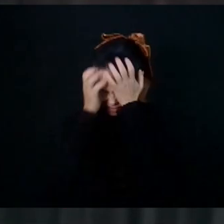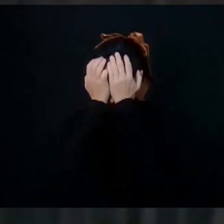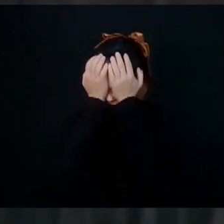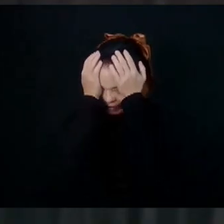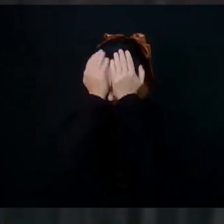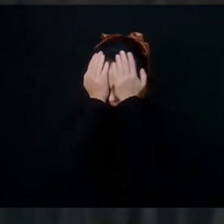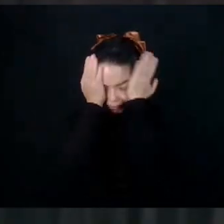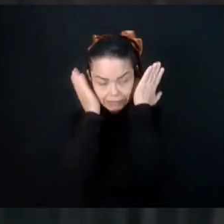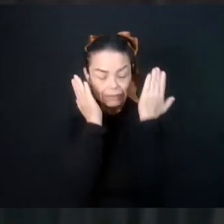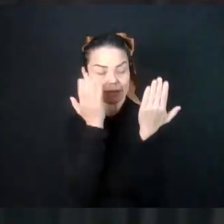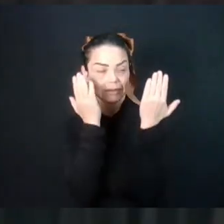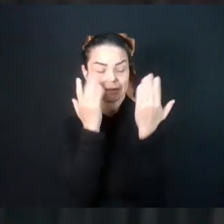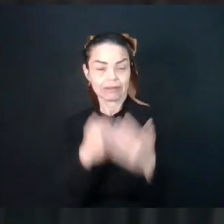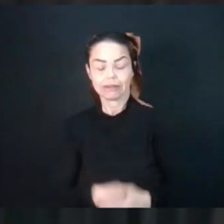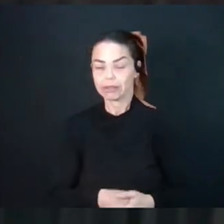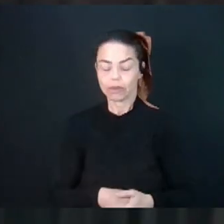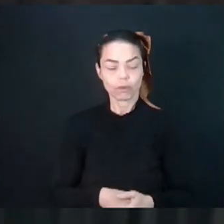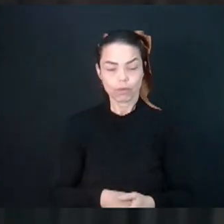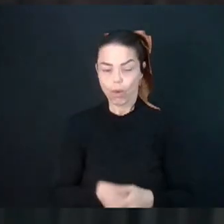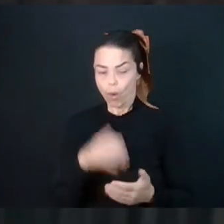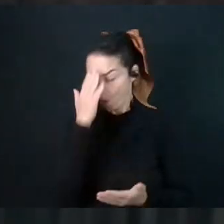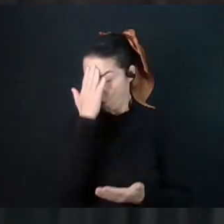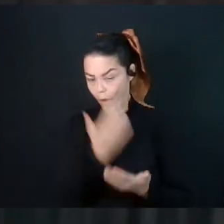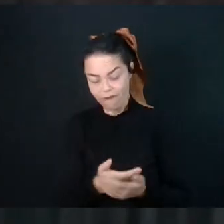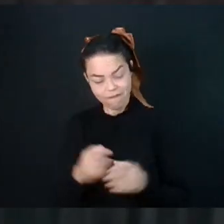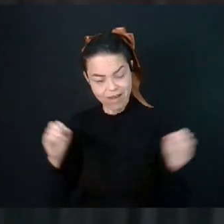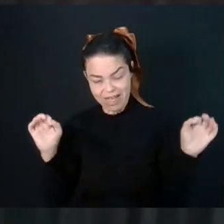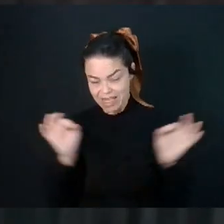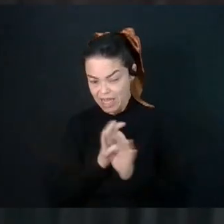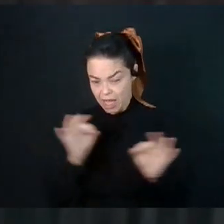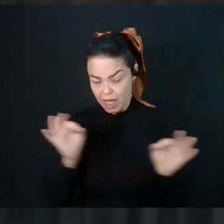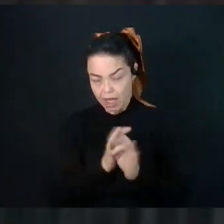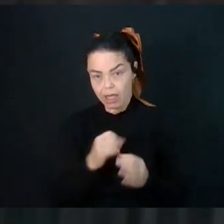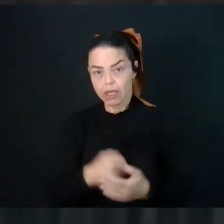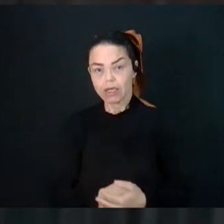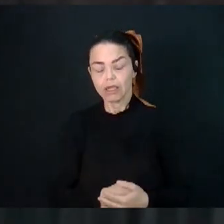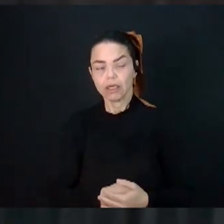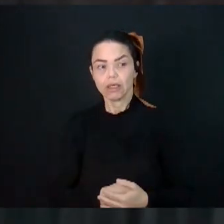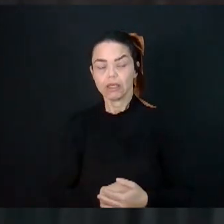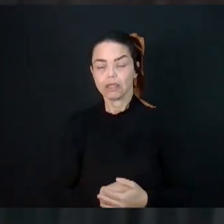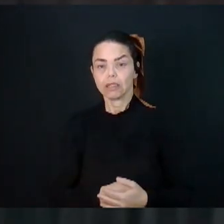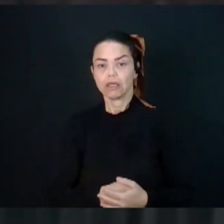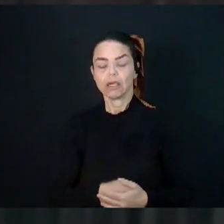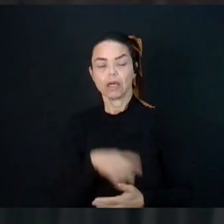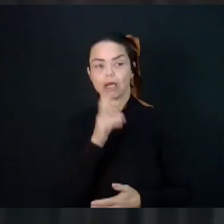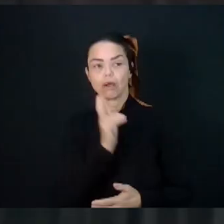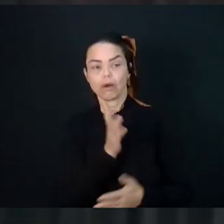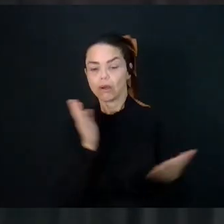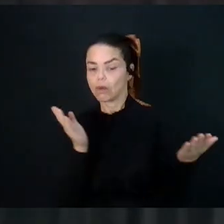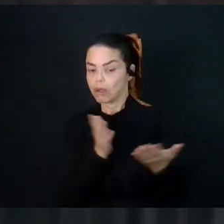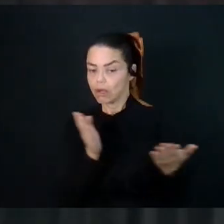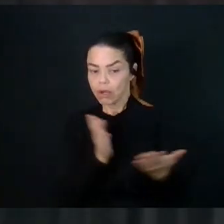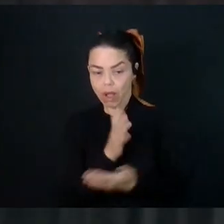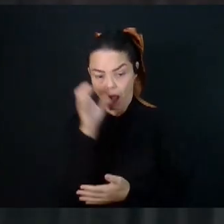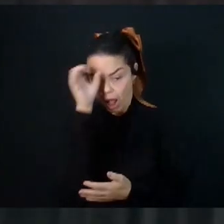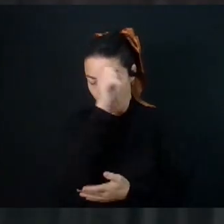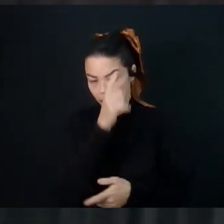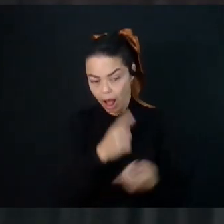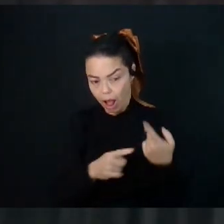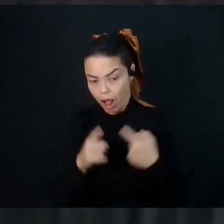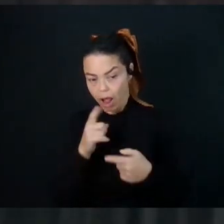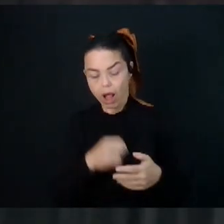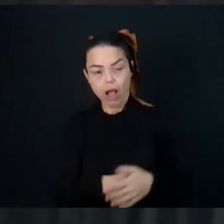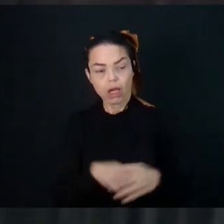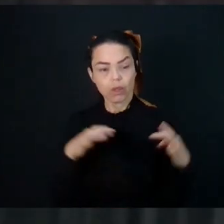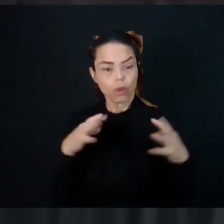confio em mais ninguém mais vai fazer isso comigo. Mas você criou-se um registro. E agora é aprender a lidar com tudo